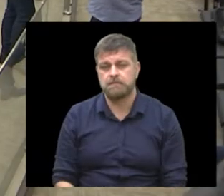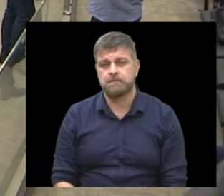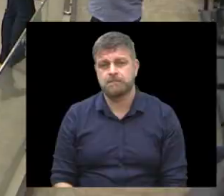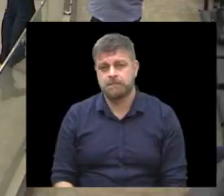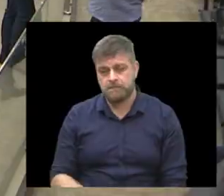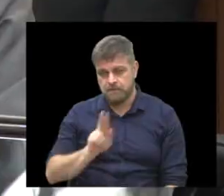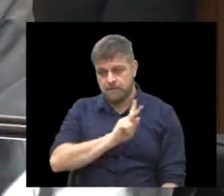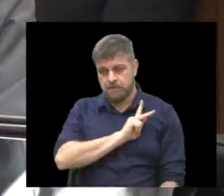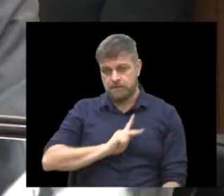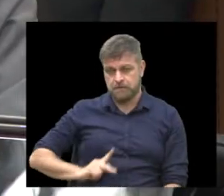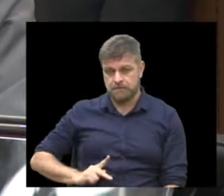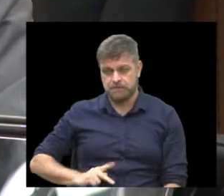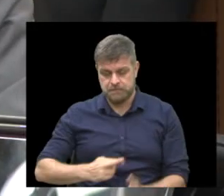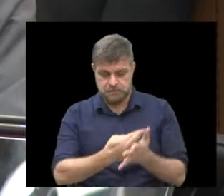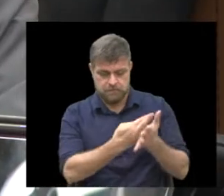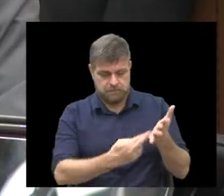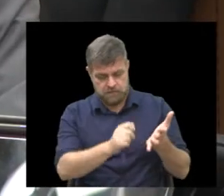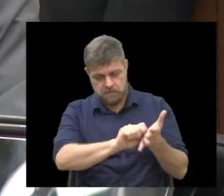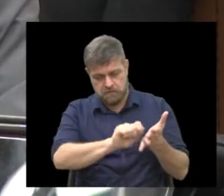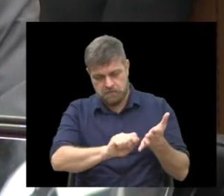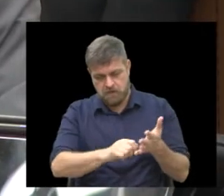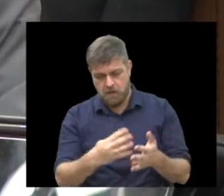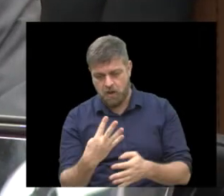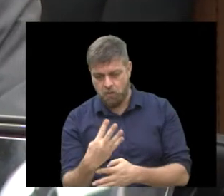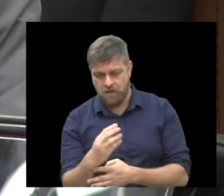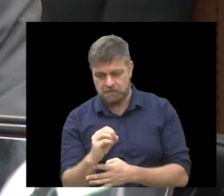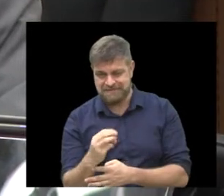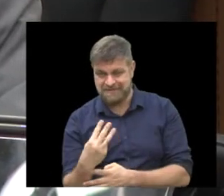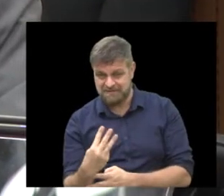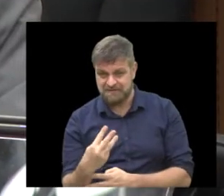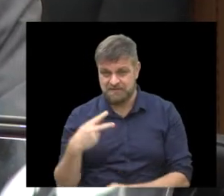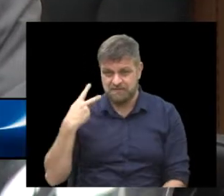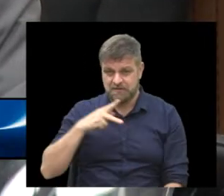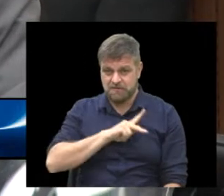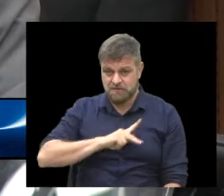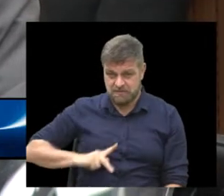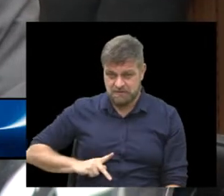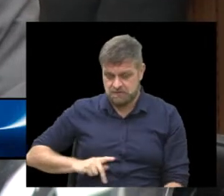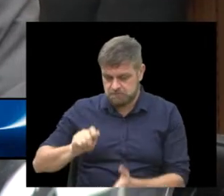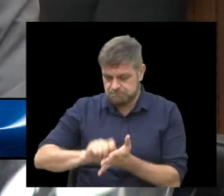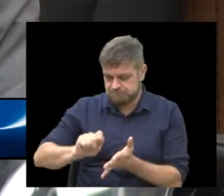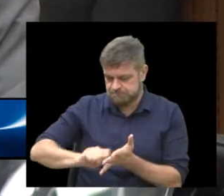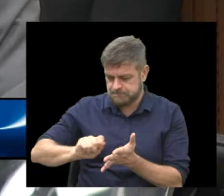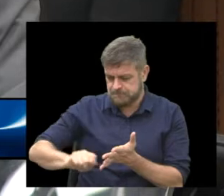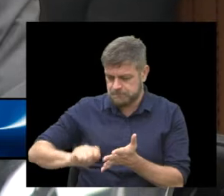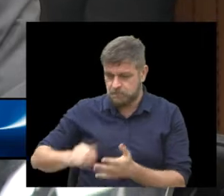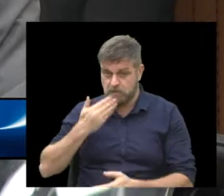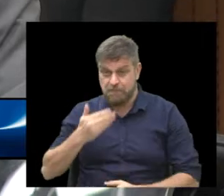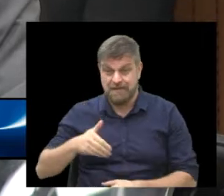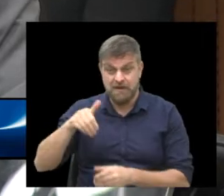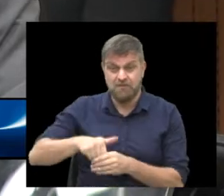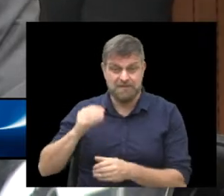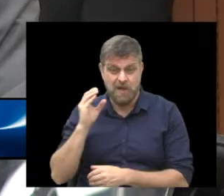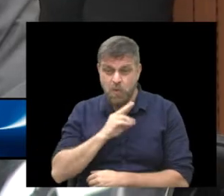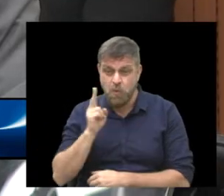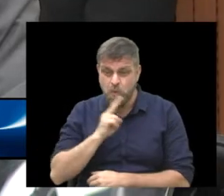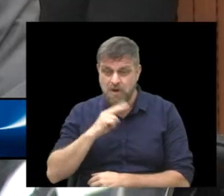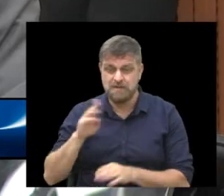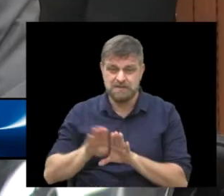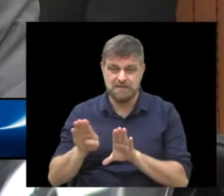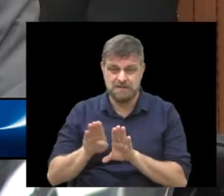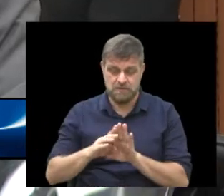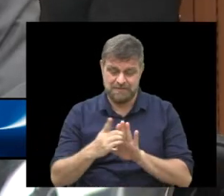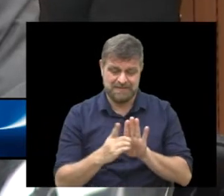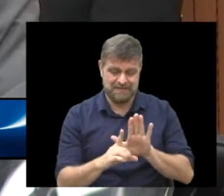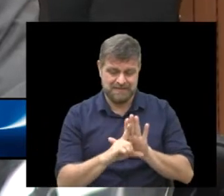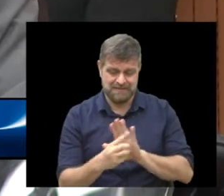Senhor presidente, o requerimento 403 do senhor Marcos Bernardelli, requerendo tramitação de regime de urgência o projeto de decreto legislativo